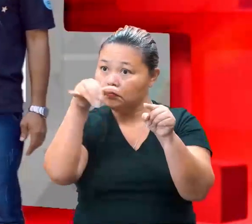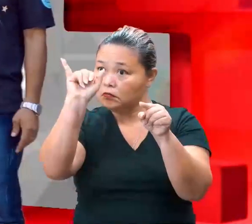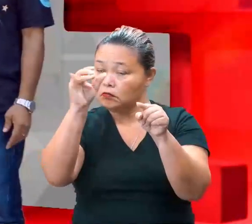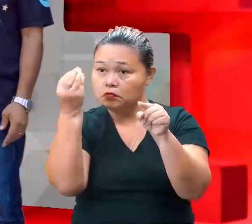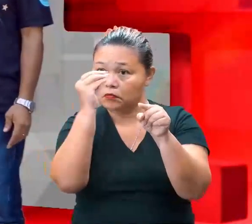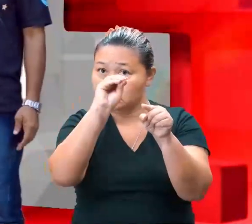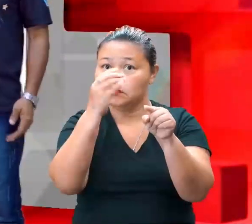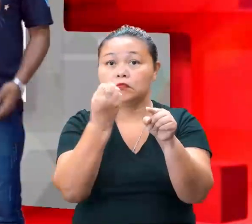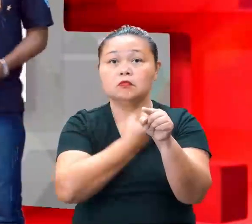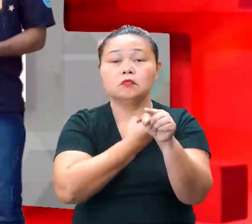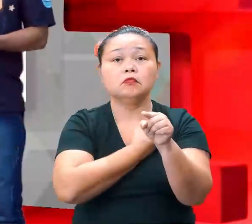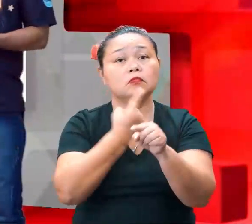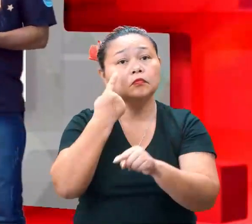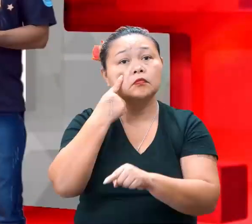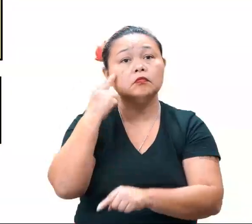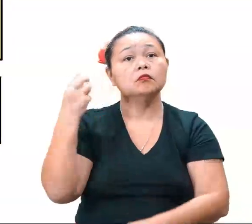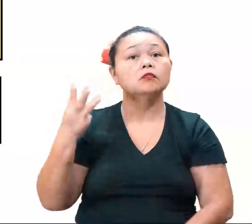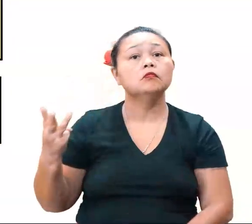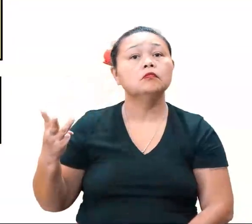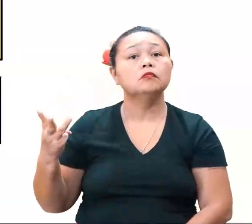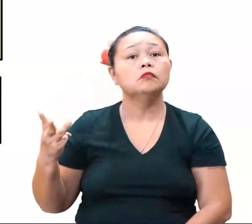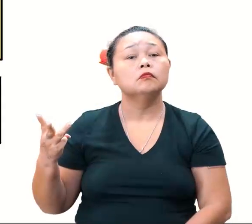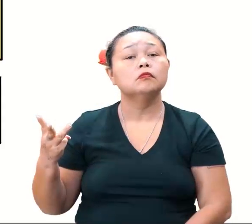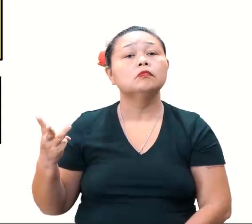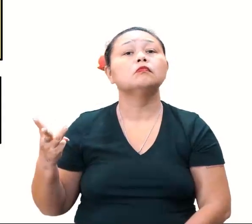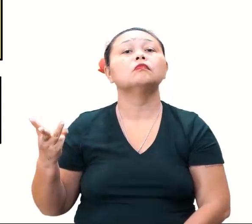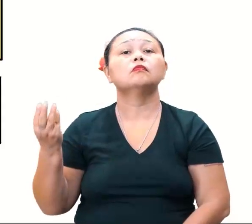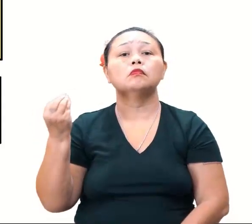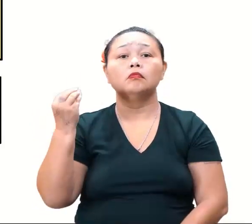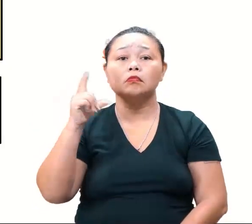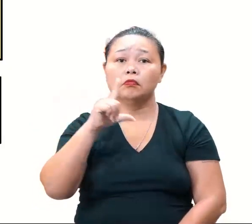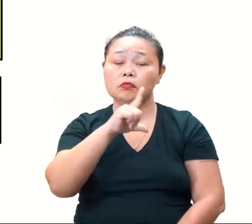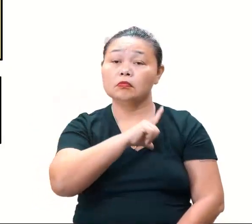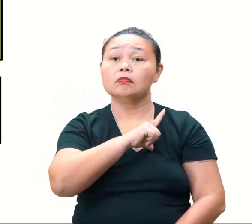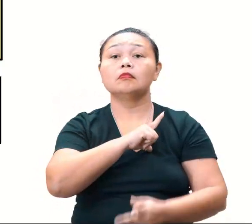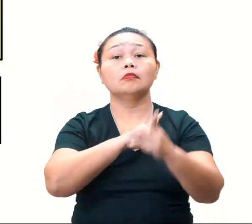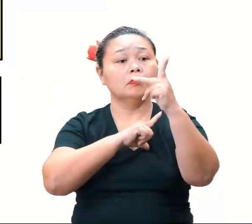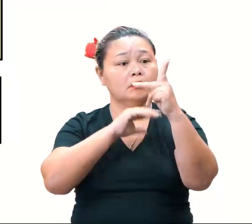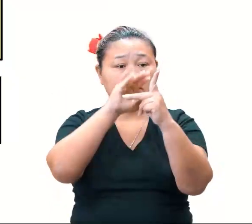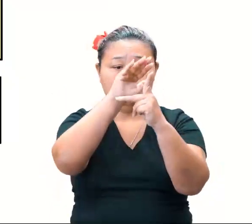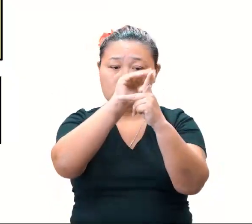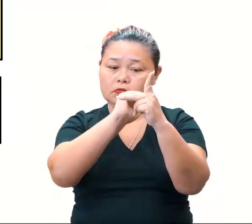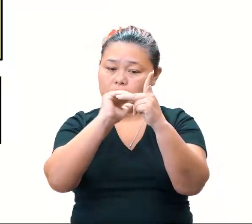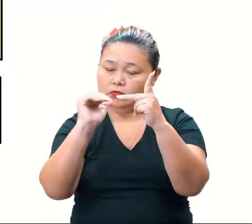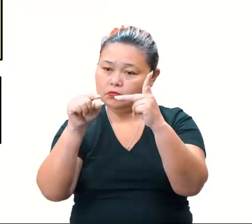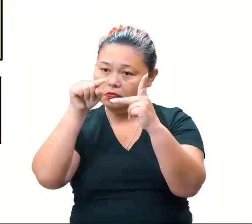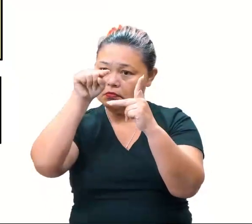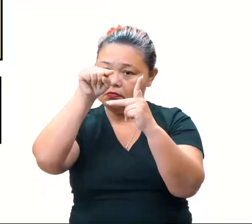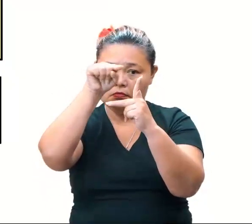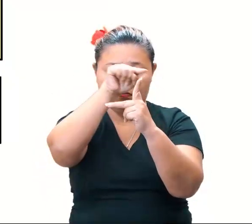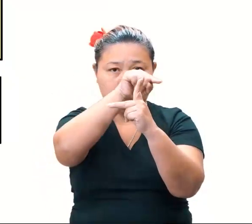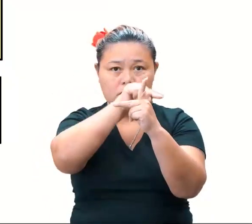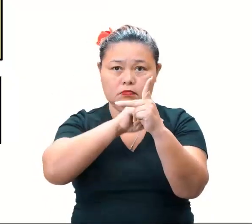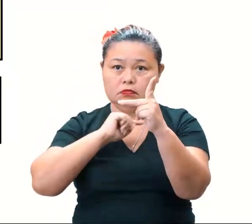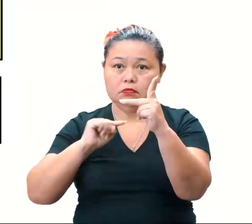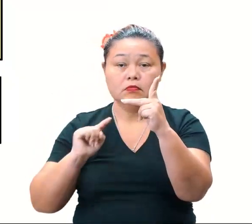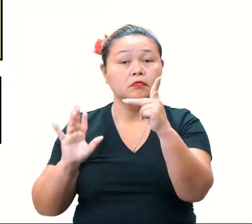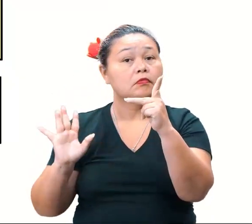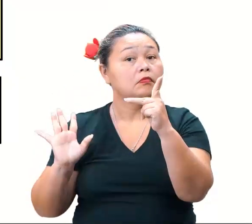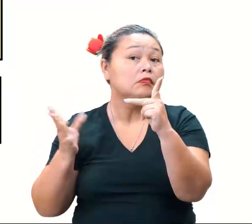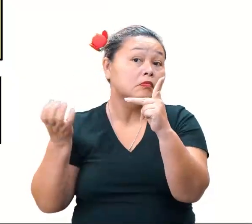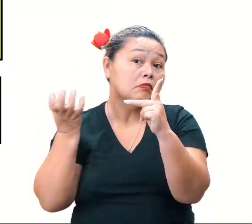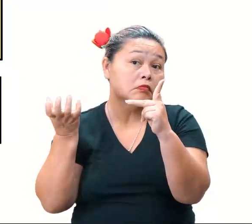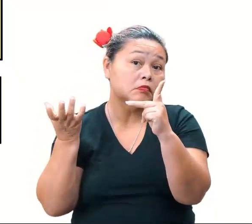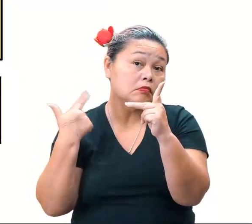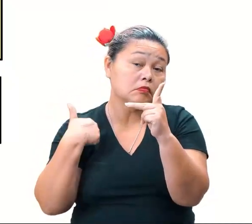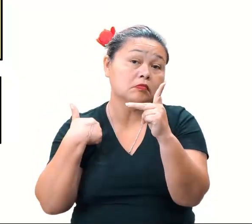Quer ver? Vamos ver lá. Terceiro passo, marcar. Não, aí o terceiro passo já é marcar os pares no plano, né? Mas aqui, se você pegar o